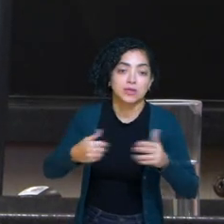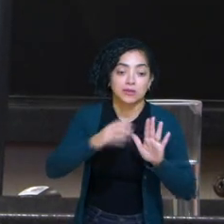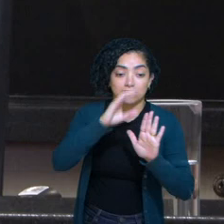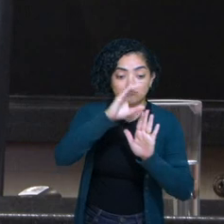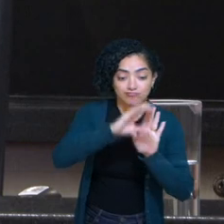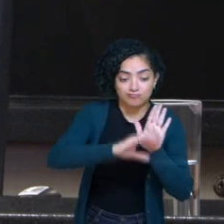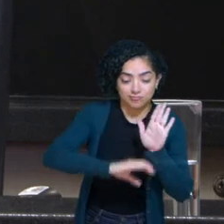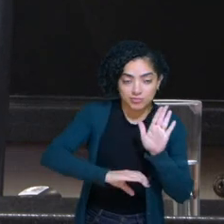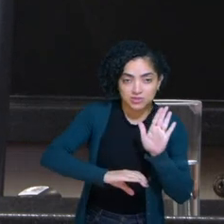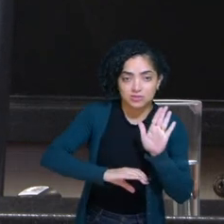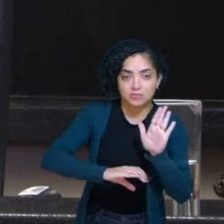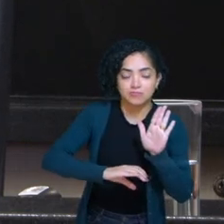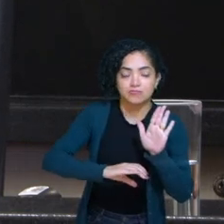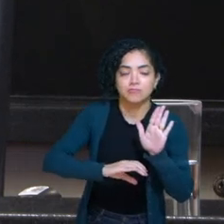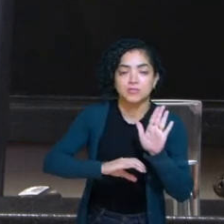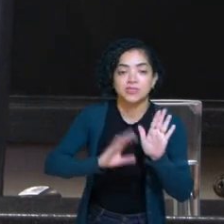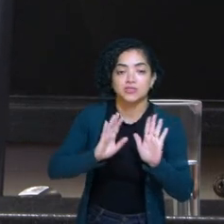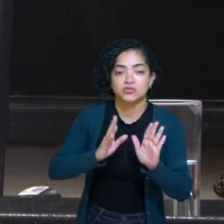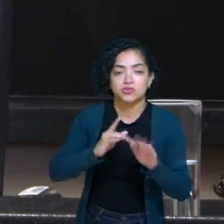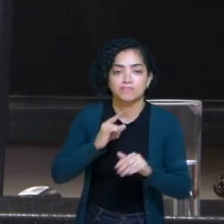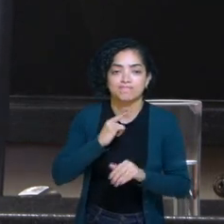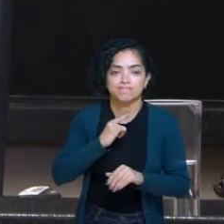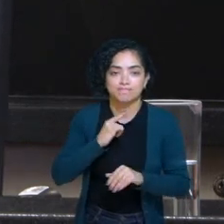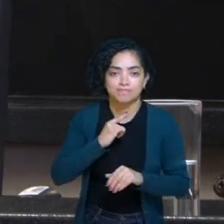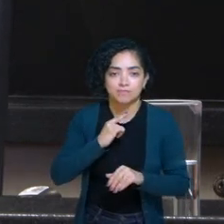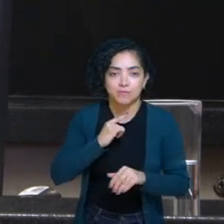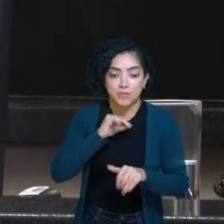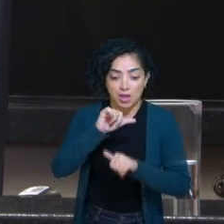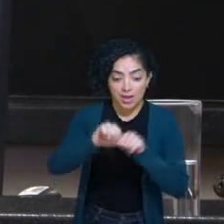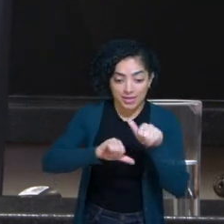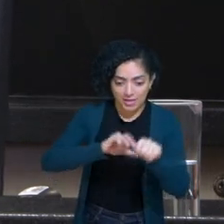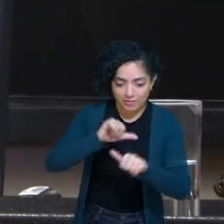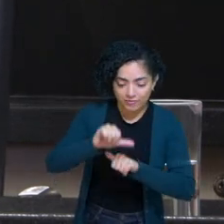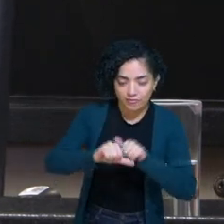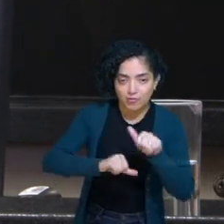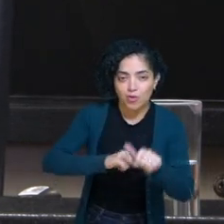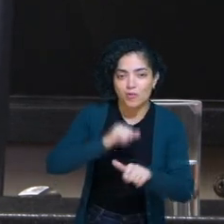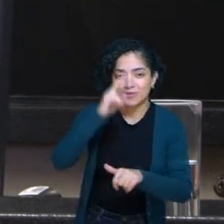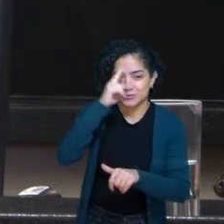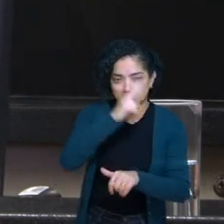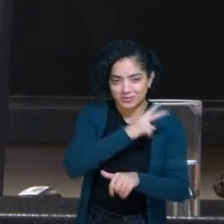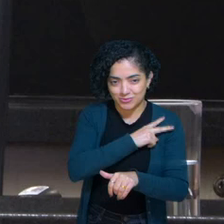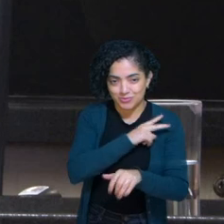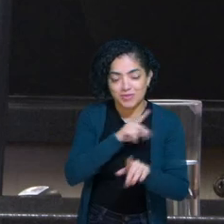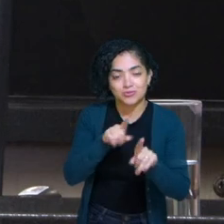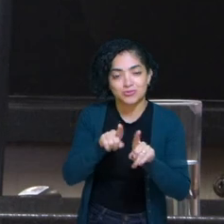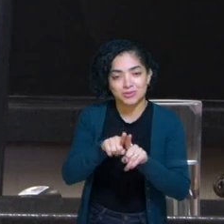nos nos últimos tempos a reforma do ensino médio da mesma forma tá